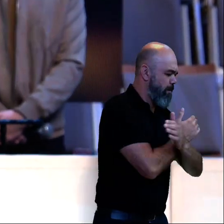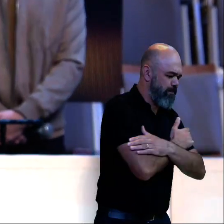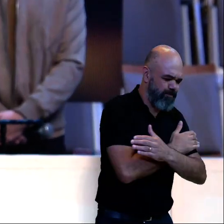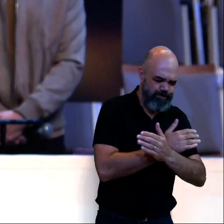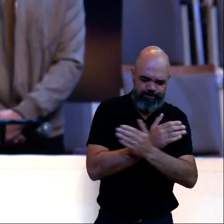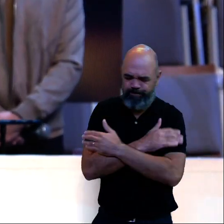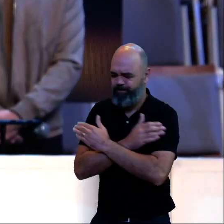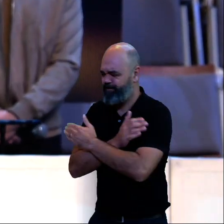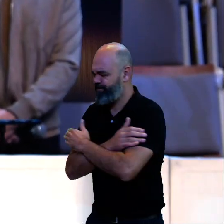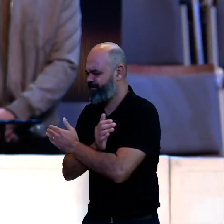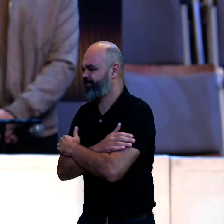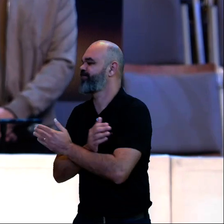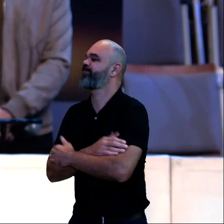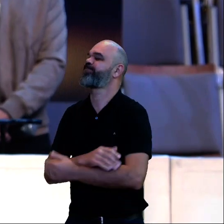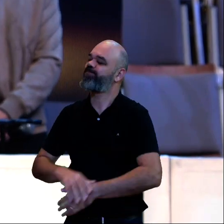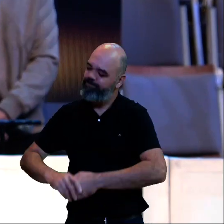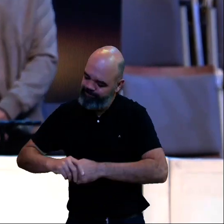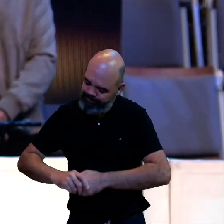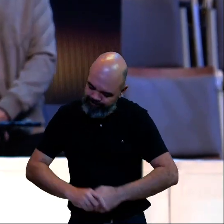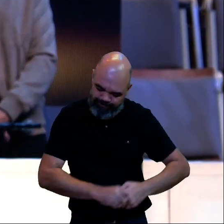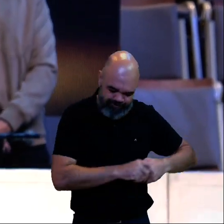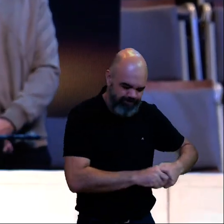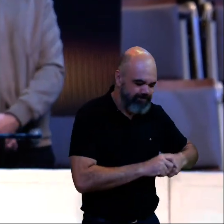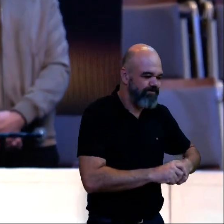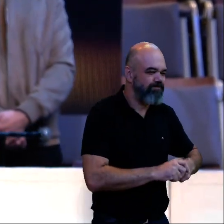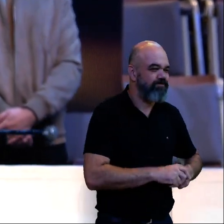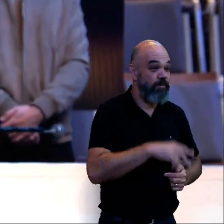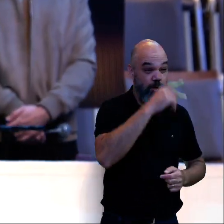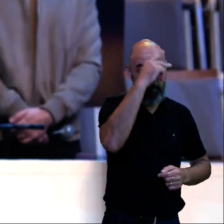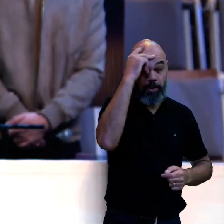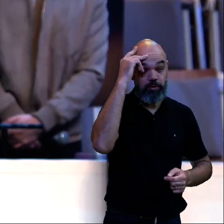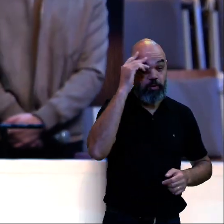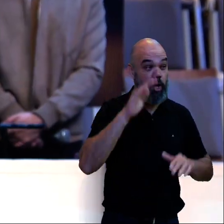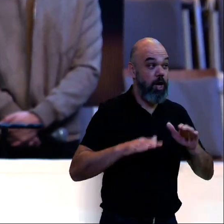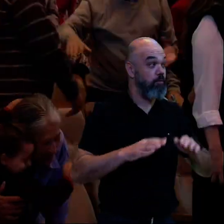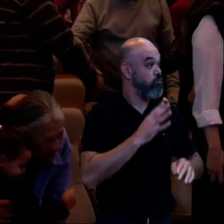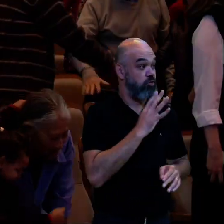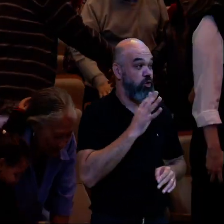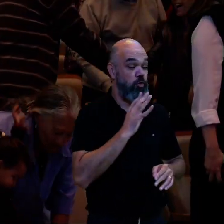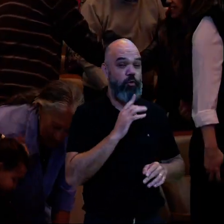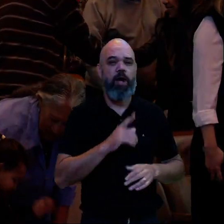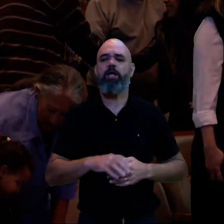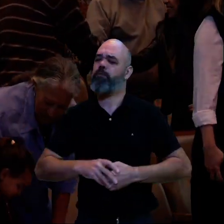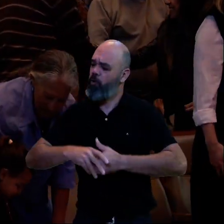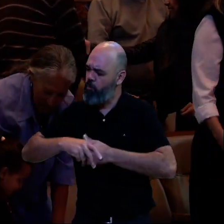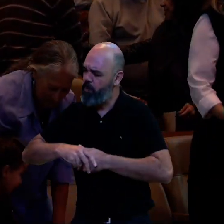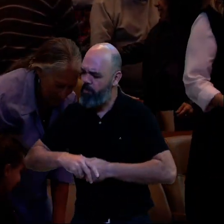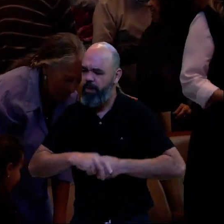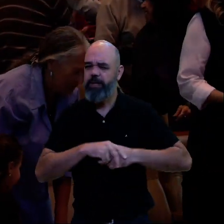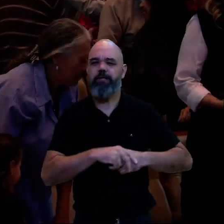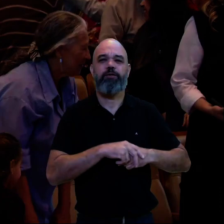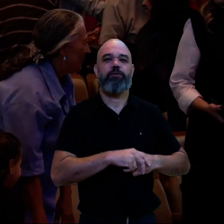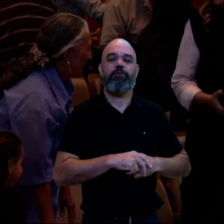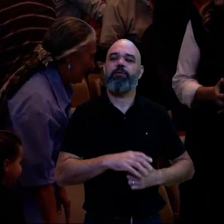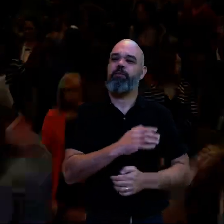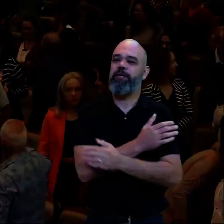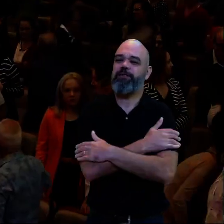sua frente, pessoas que você não conhece, mas que estão aqui junto com você nesta